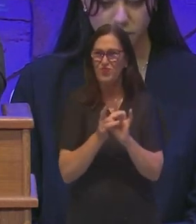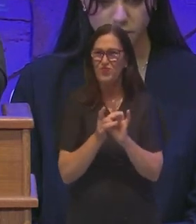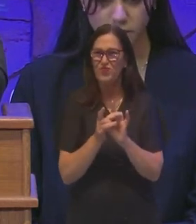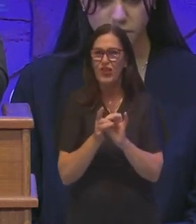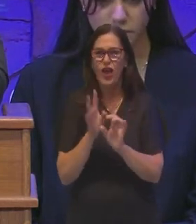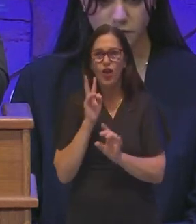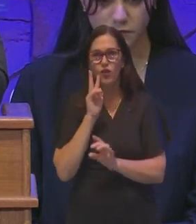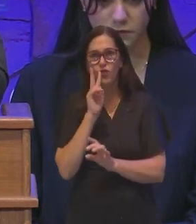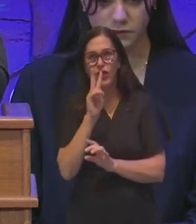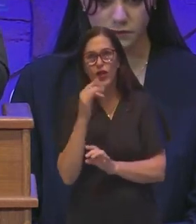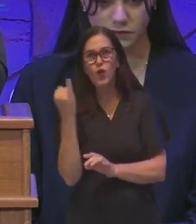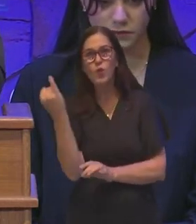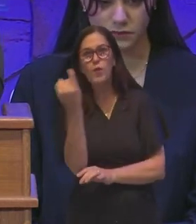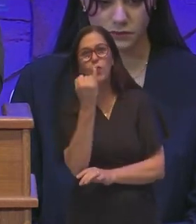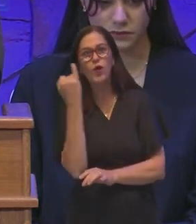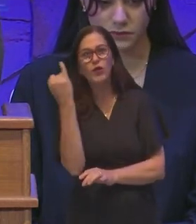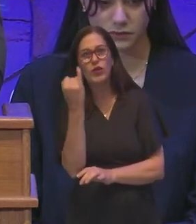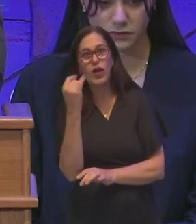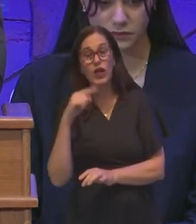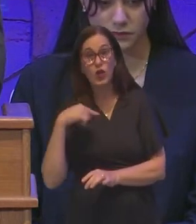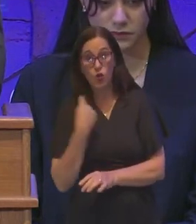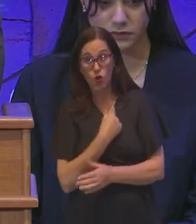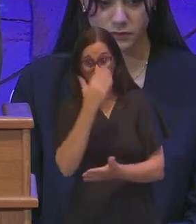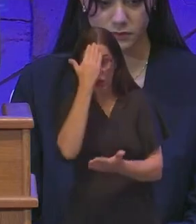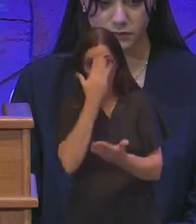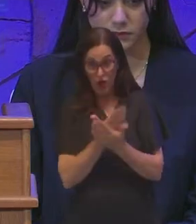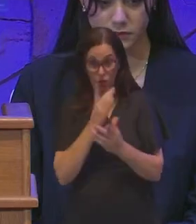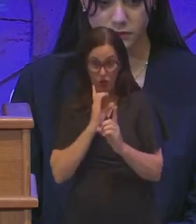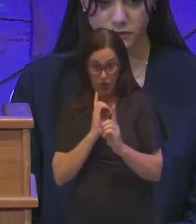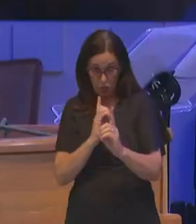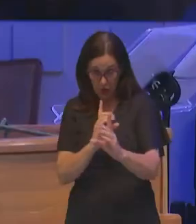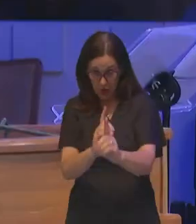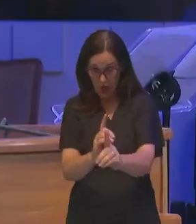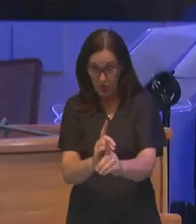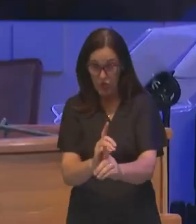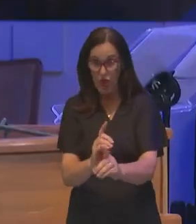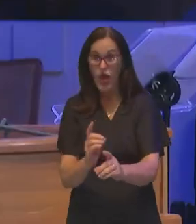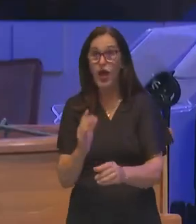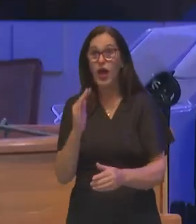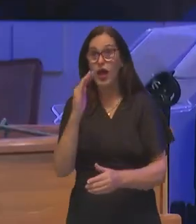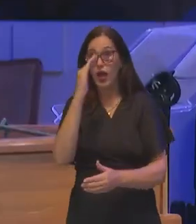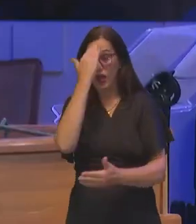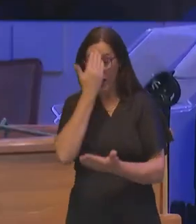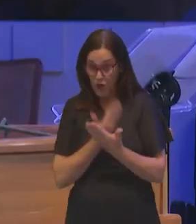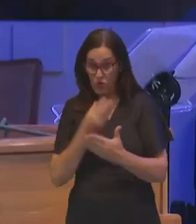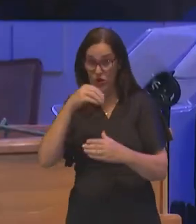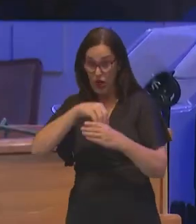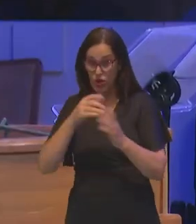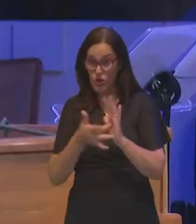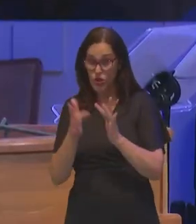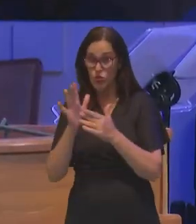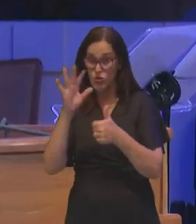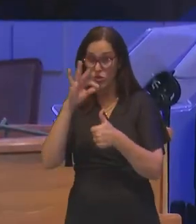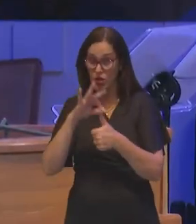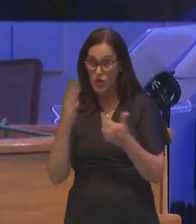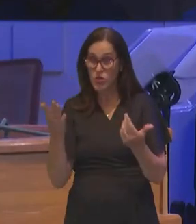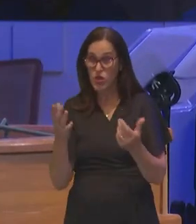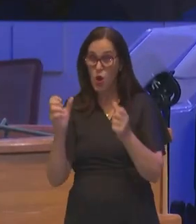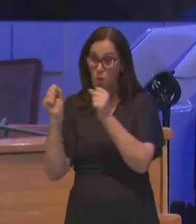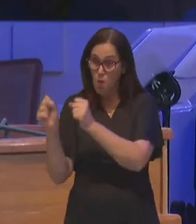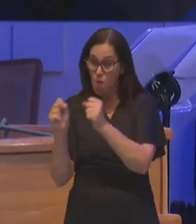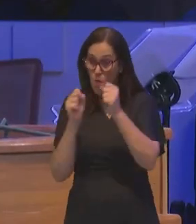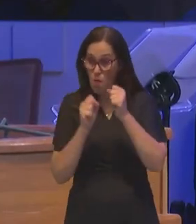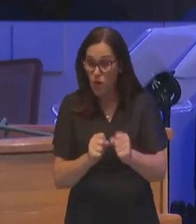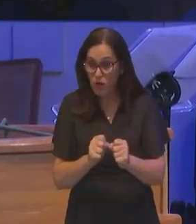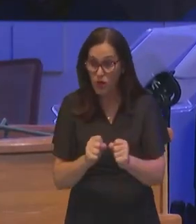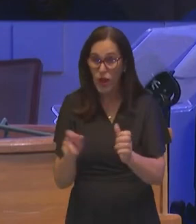Olha a importância. Se nós cremos na doutrina, se nós cremos em Jesus, se nós cremos no